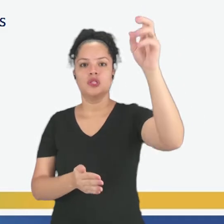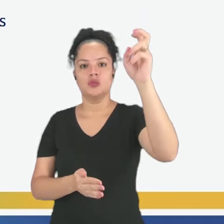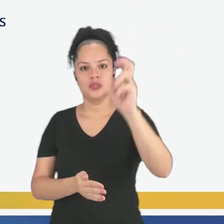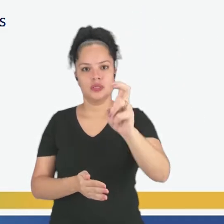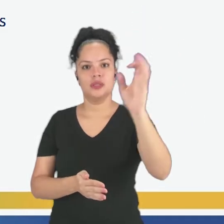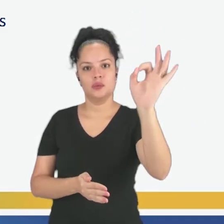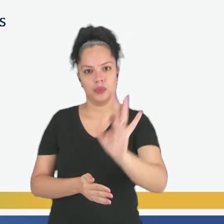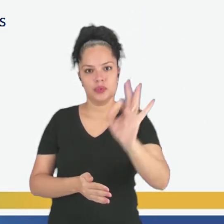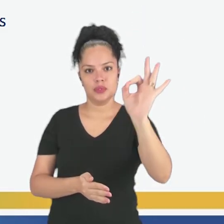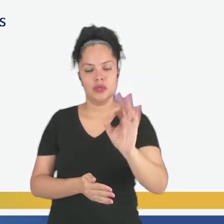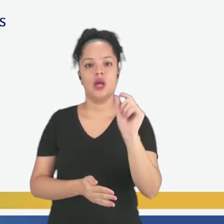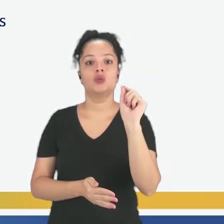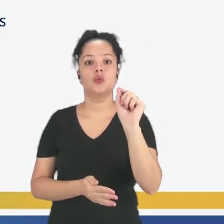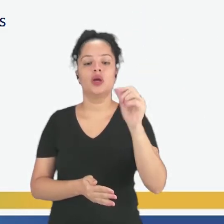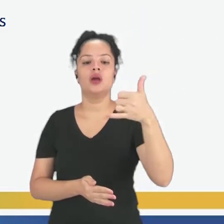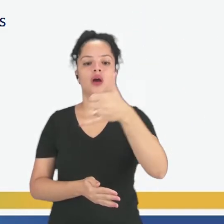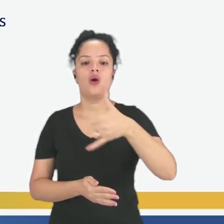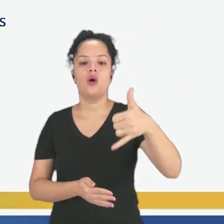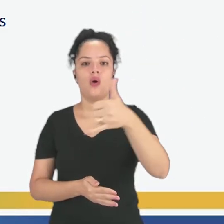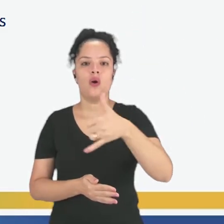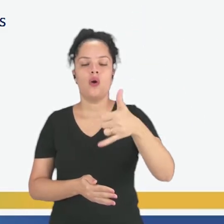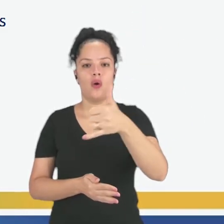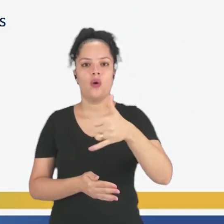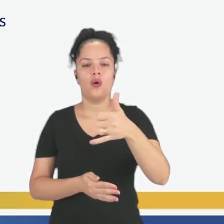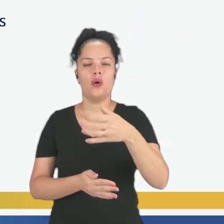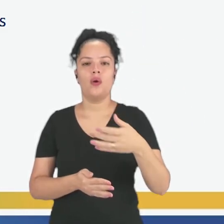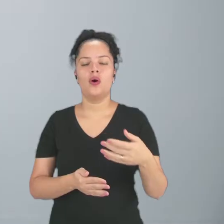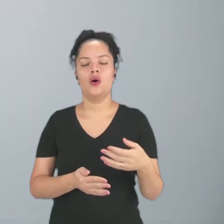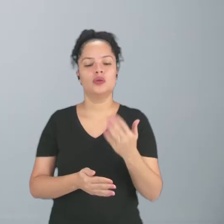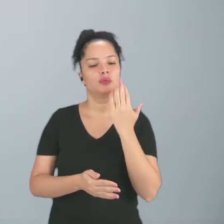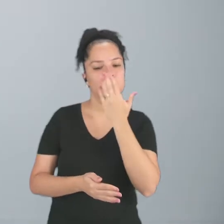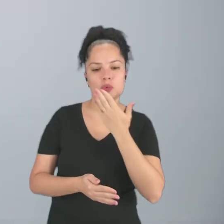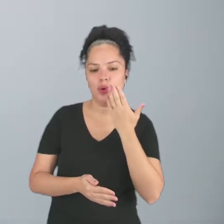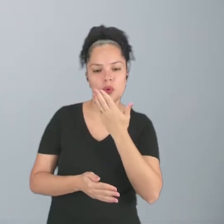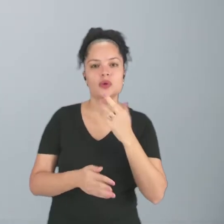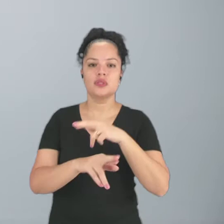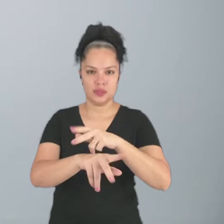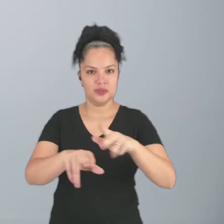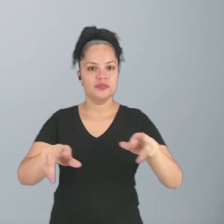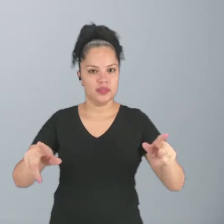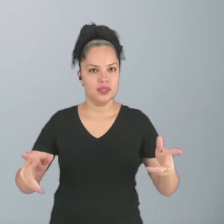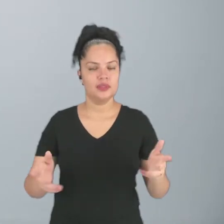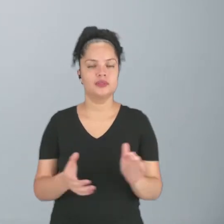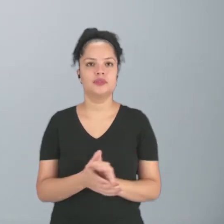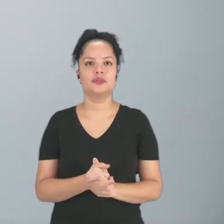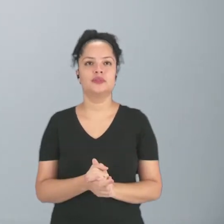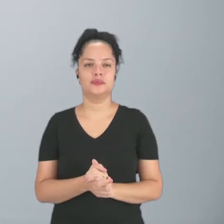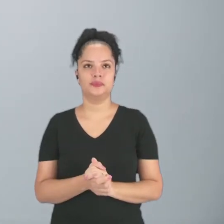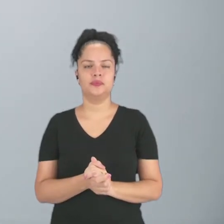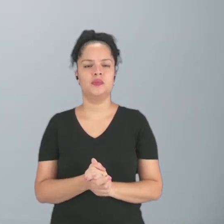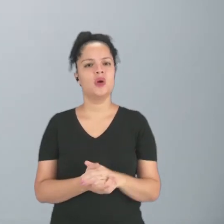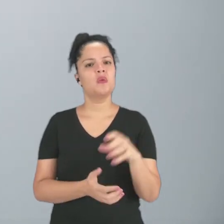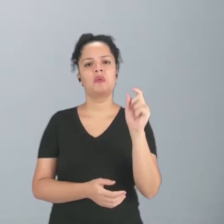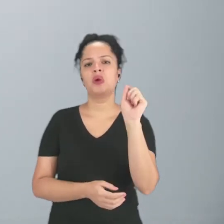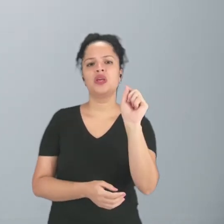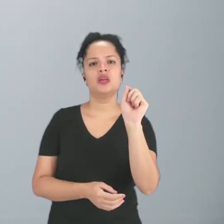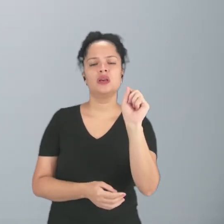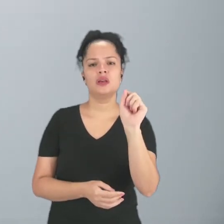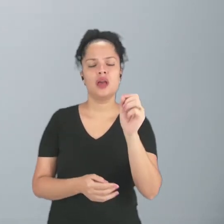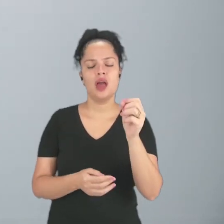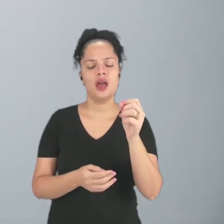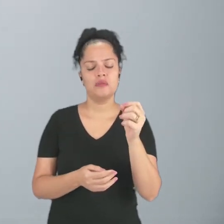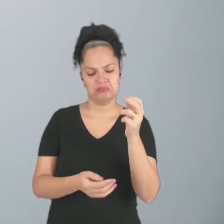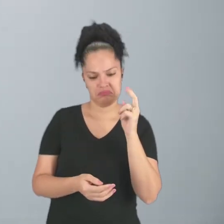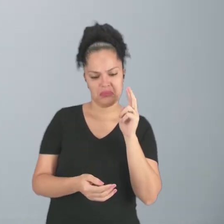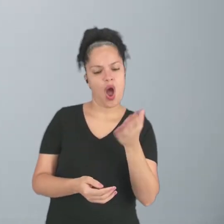óleos, fat, gordura e sweets, que são os doces. A healthy dish, o que é um prato saudável, gente?